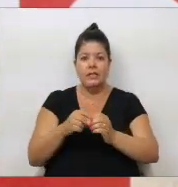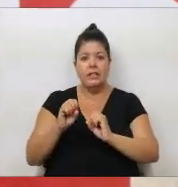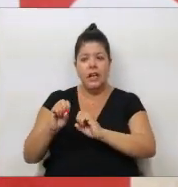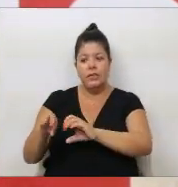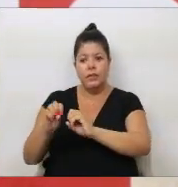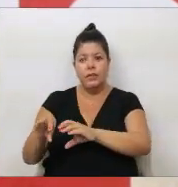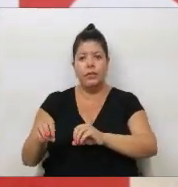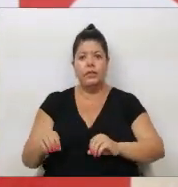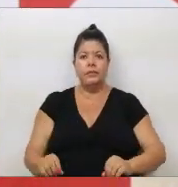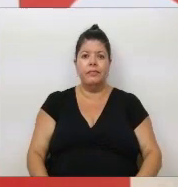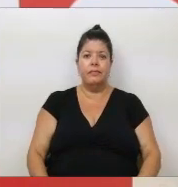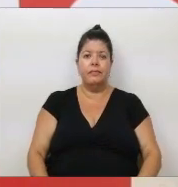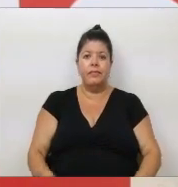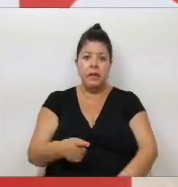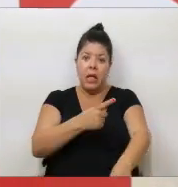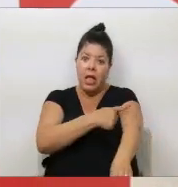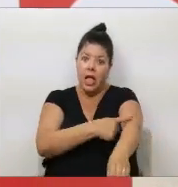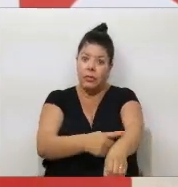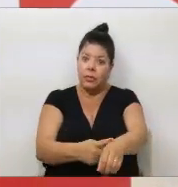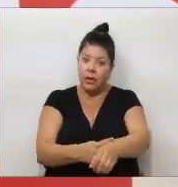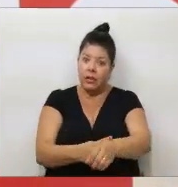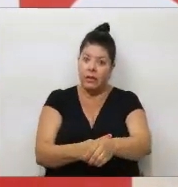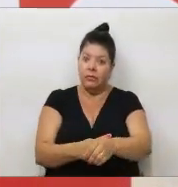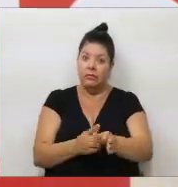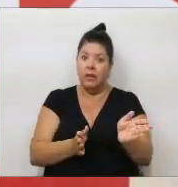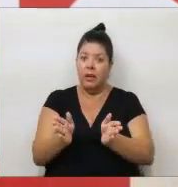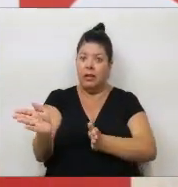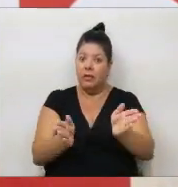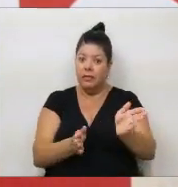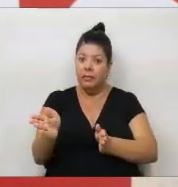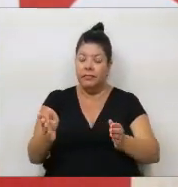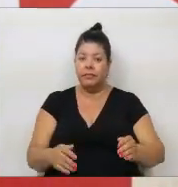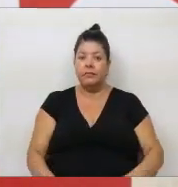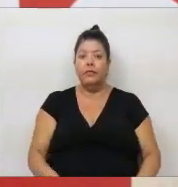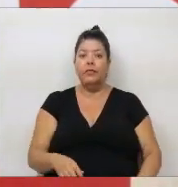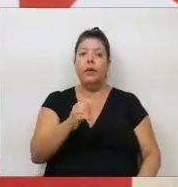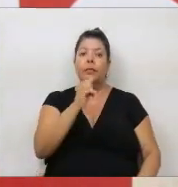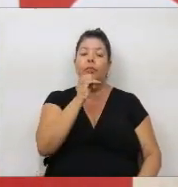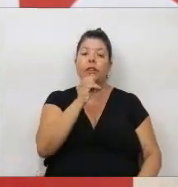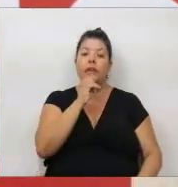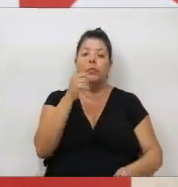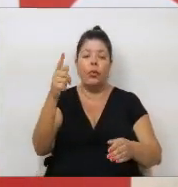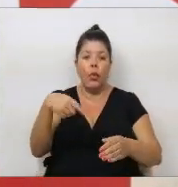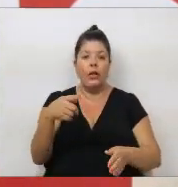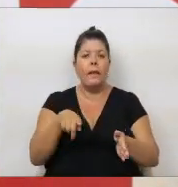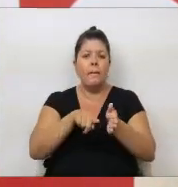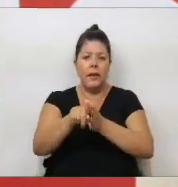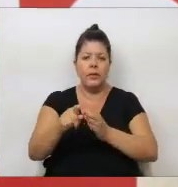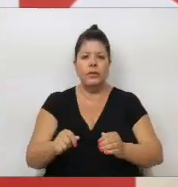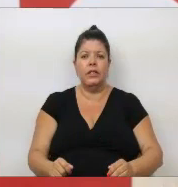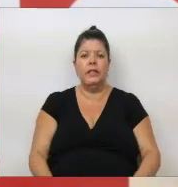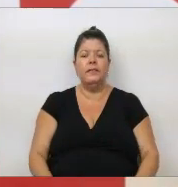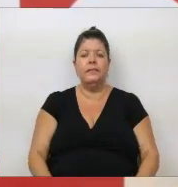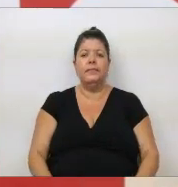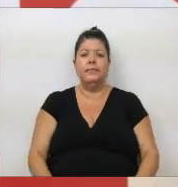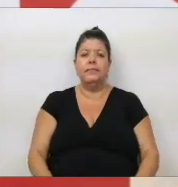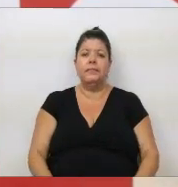educadora. Né? Então, é necessário, sim, muitas medidas. Por exemplo, vou perguntar uma outra coisa aqui, já,